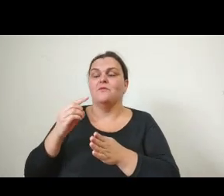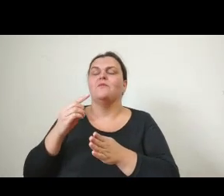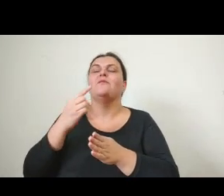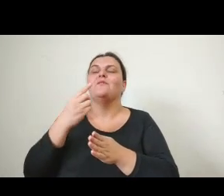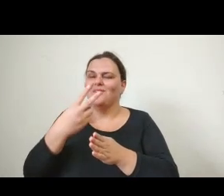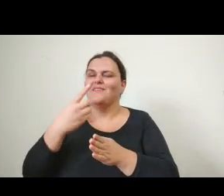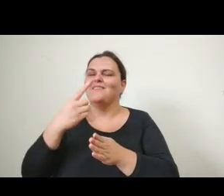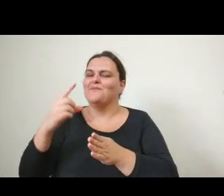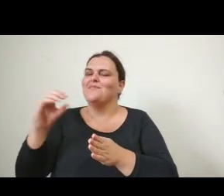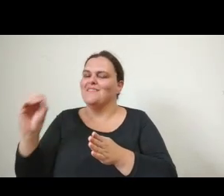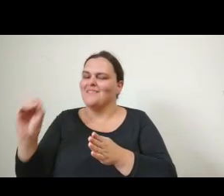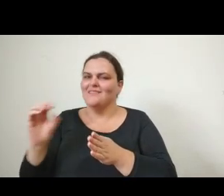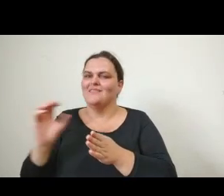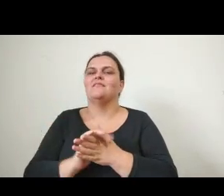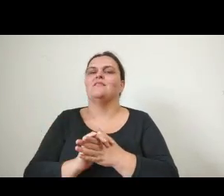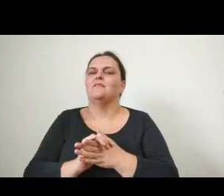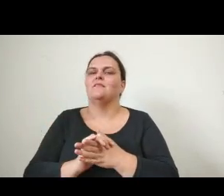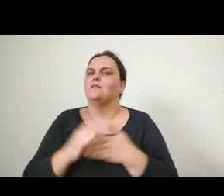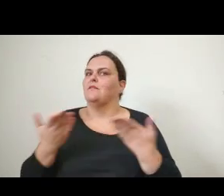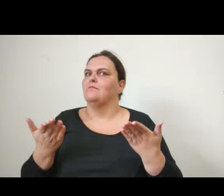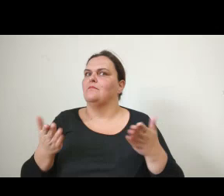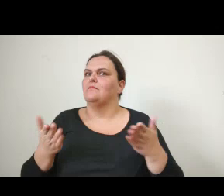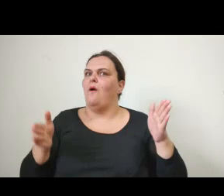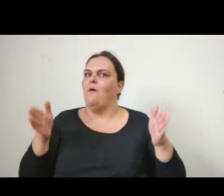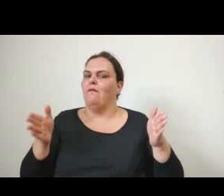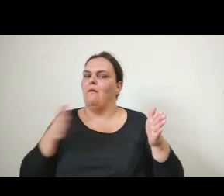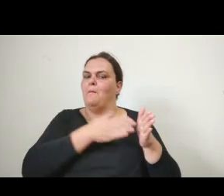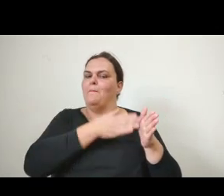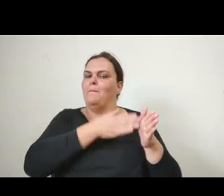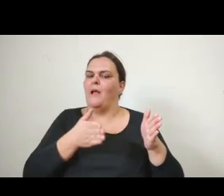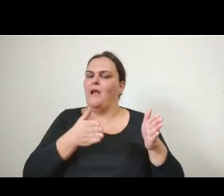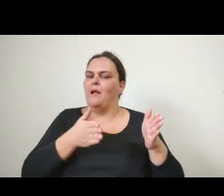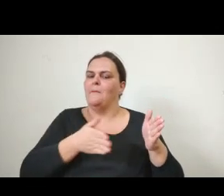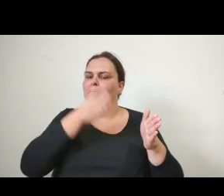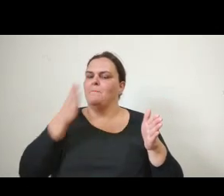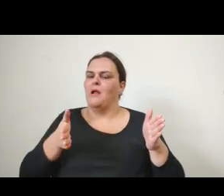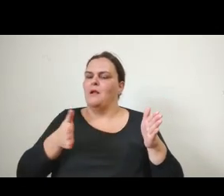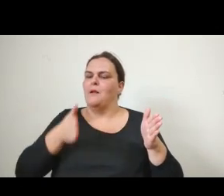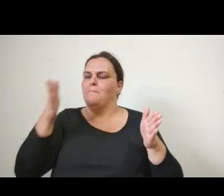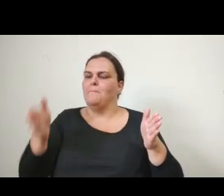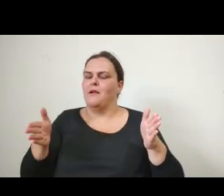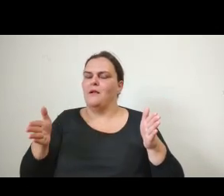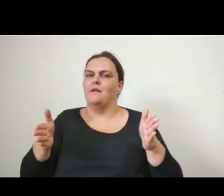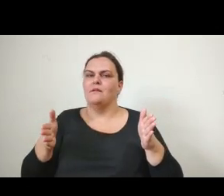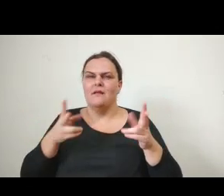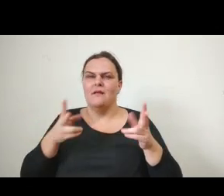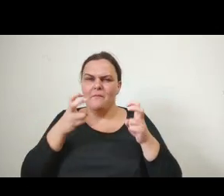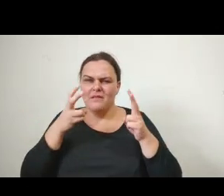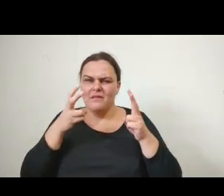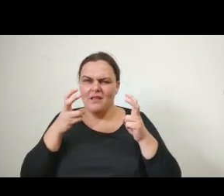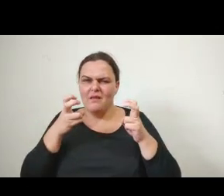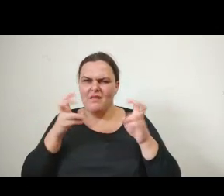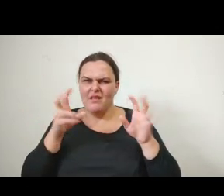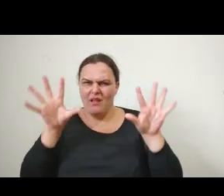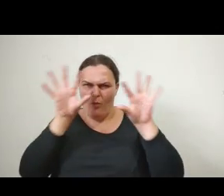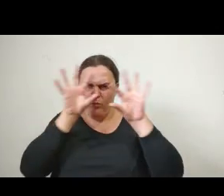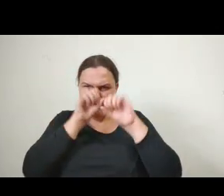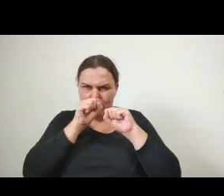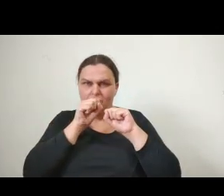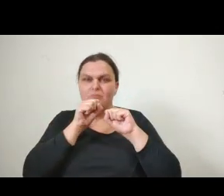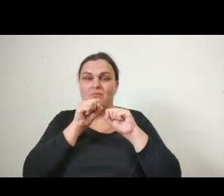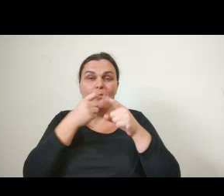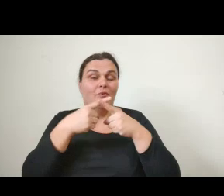Nesses mapas, né, quanto maior, mais escura estiver a imagem, né, maior é o aumento da